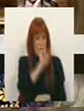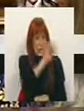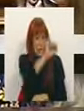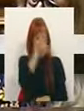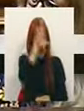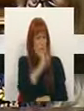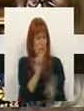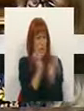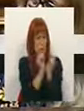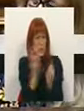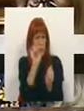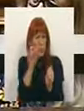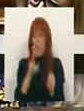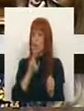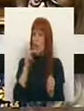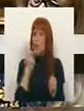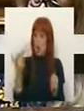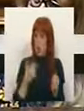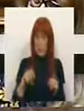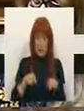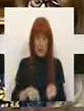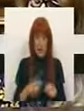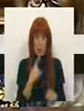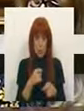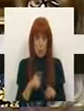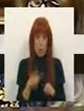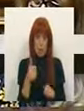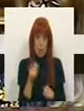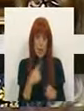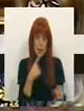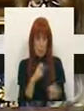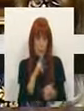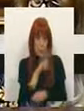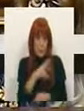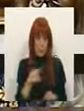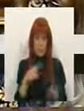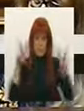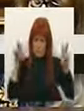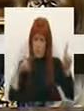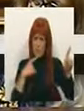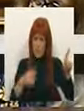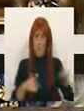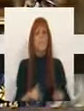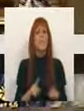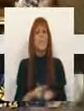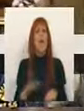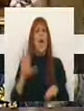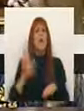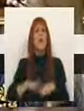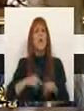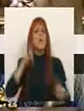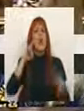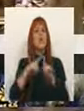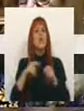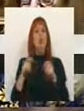ministro da Segurança Social, que vem responder exatamente a uma pergunta do Bloco de Esquerda, e vou passar a citar, que decorre dos